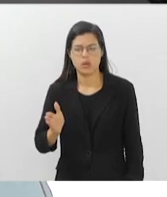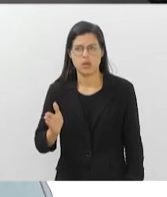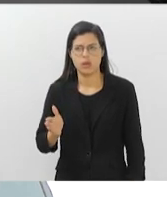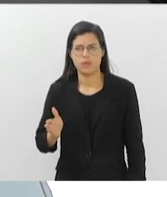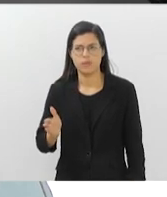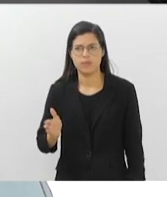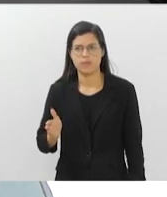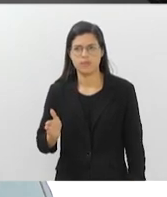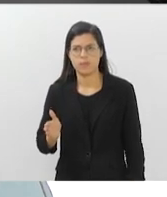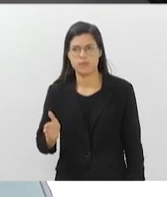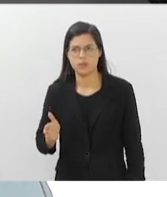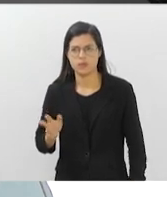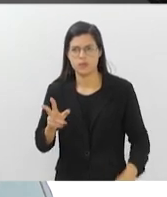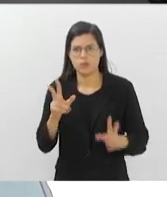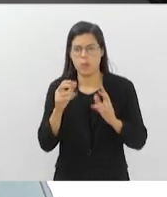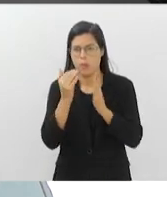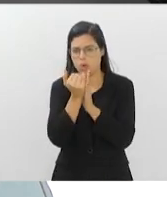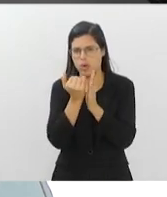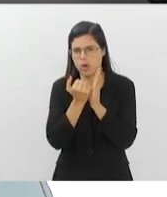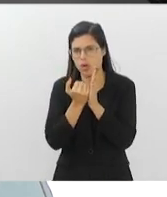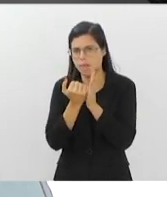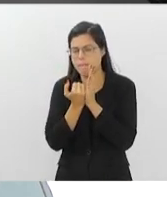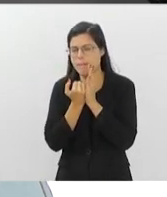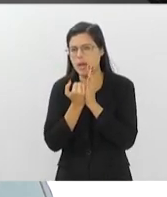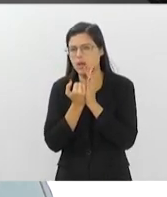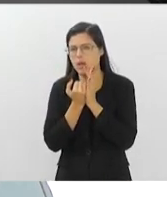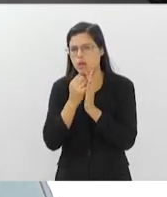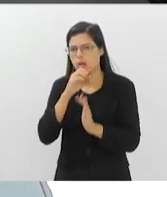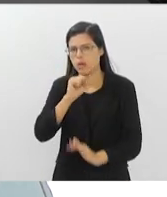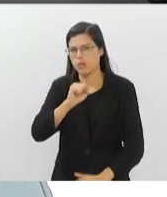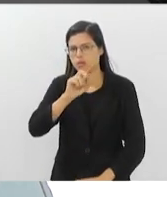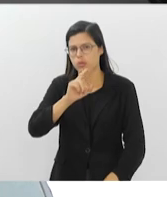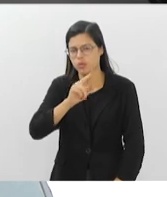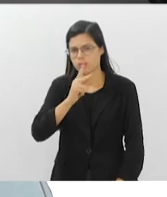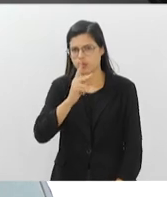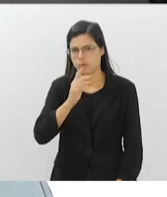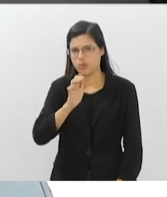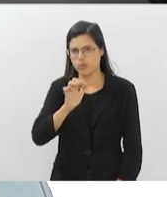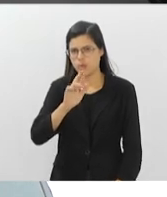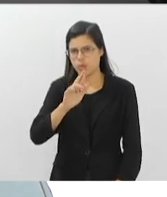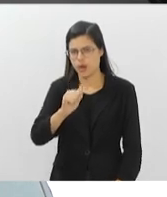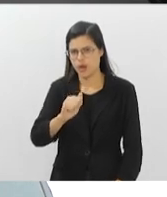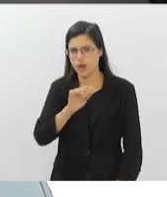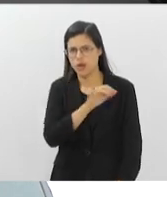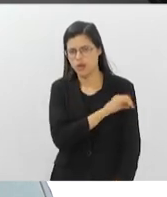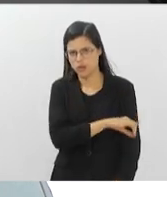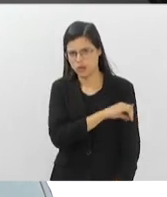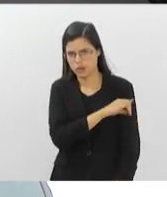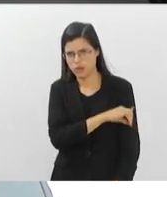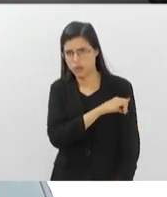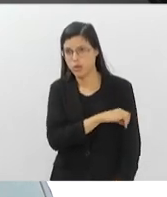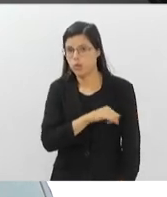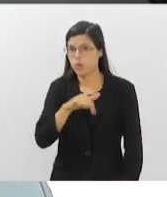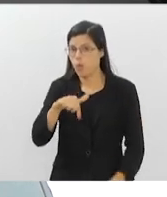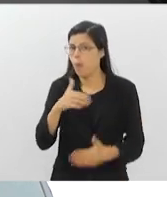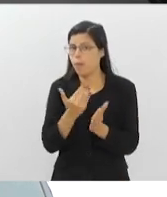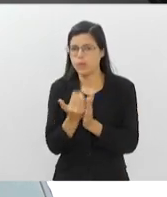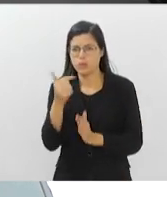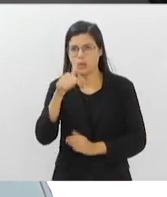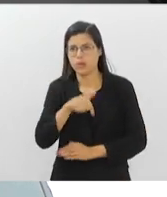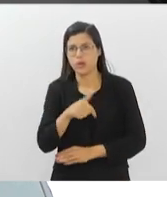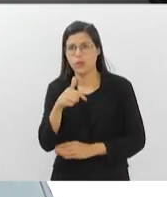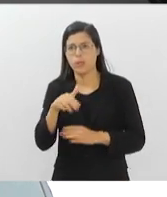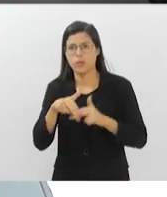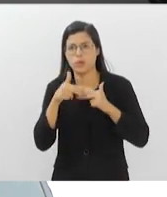do Super RJ. Perfeito. E que o Super RJ nasceu aqui. Então, é por isso que eu estou